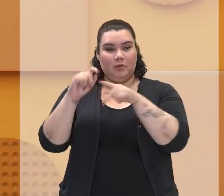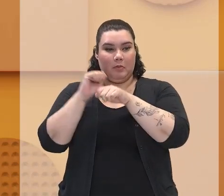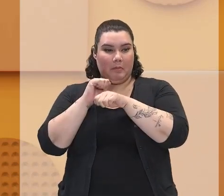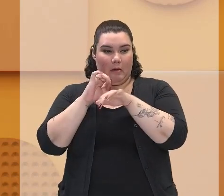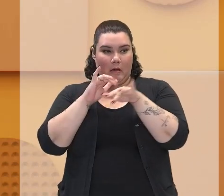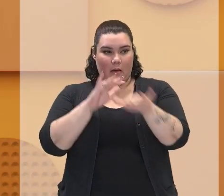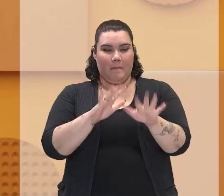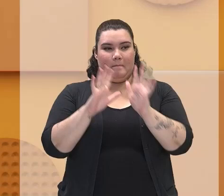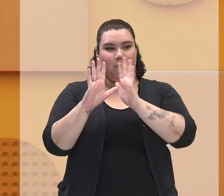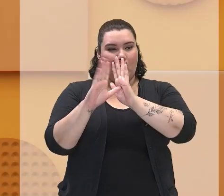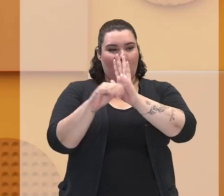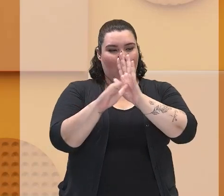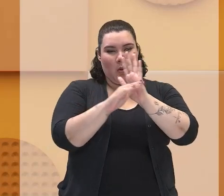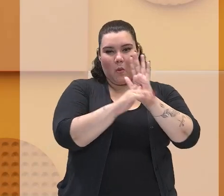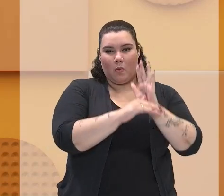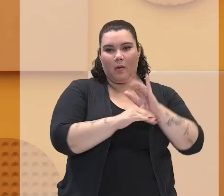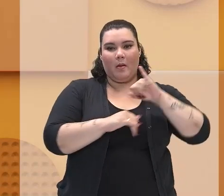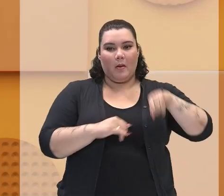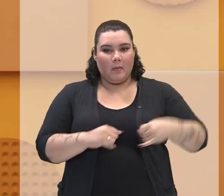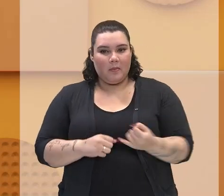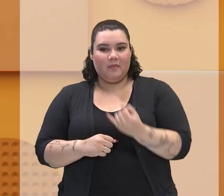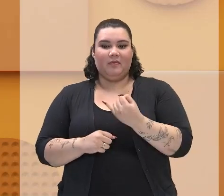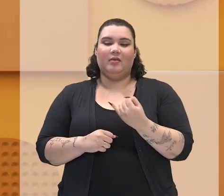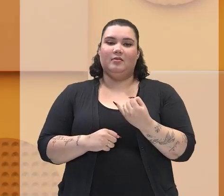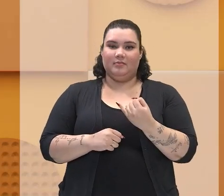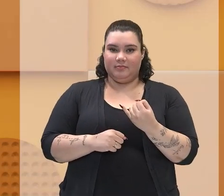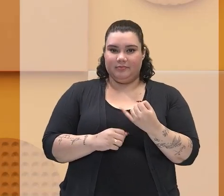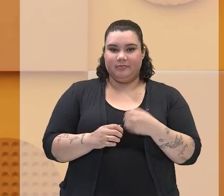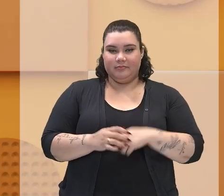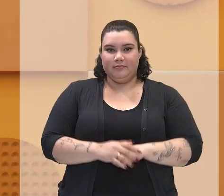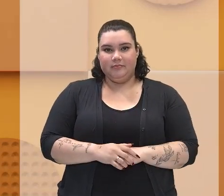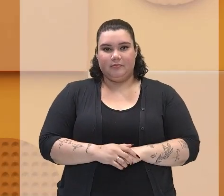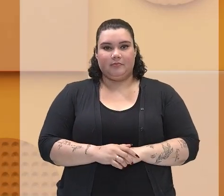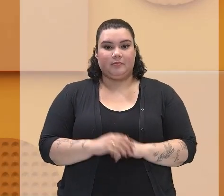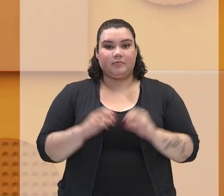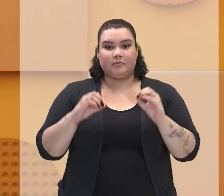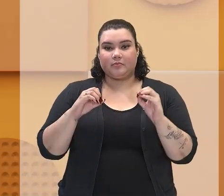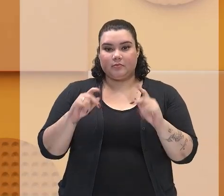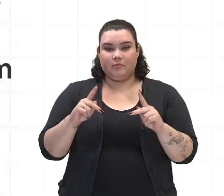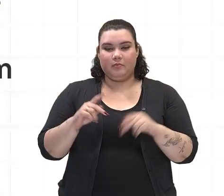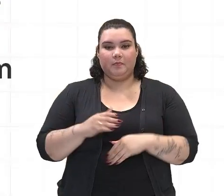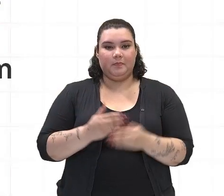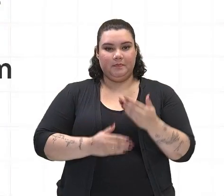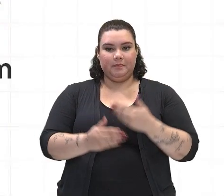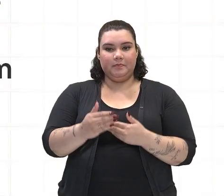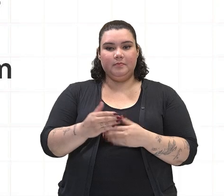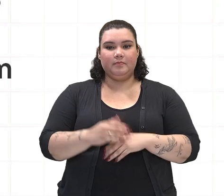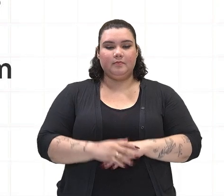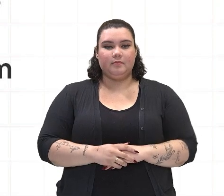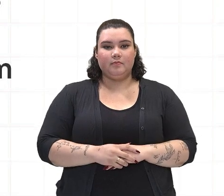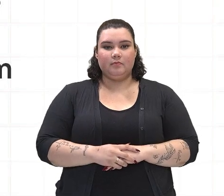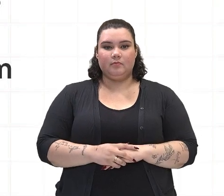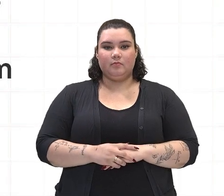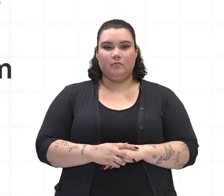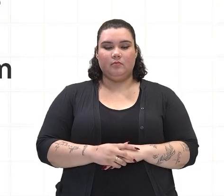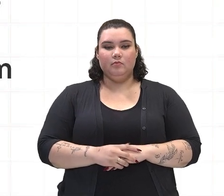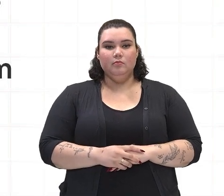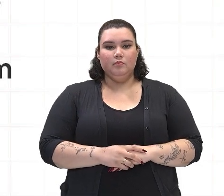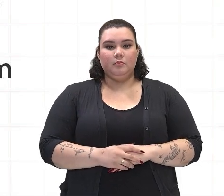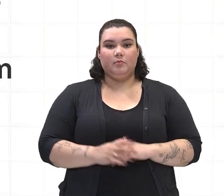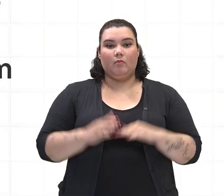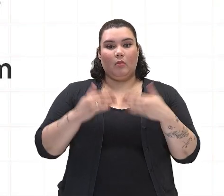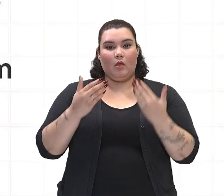eles também vão se aproveitar e vão pegar esses armamentos para si, ok? Continuando. É então